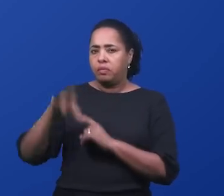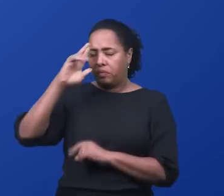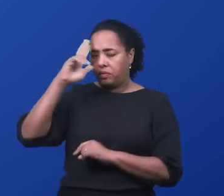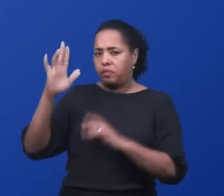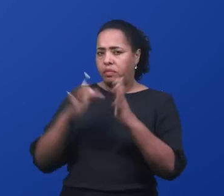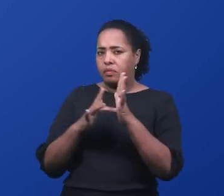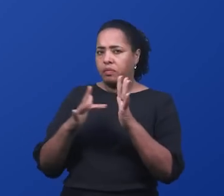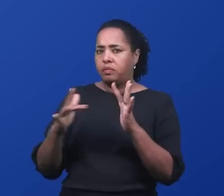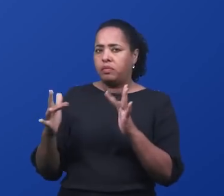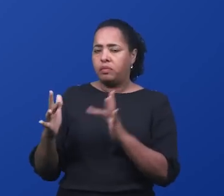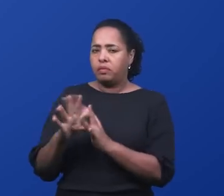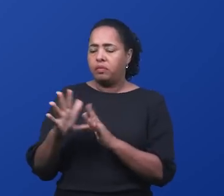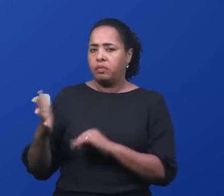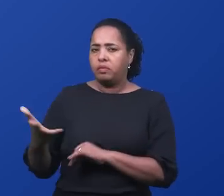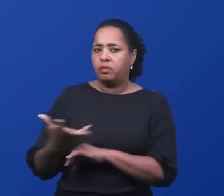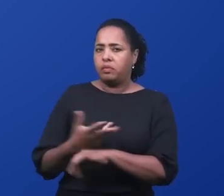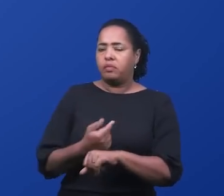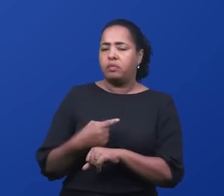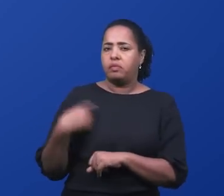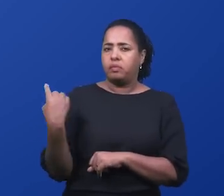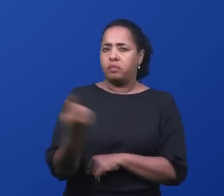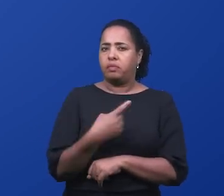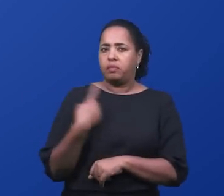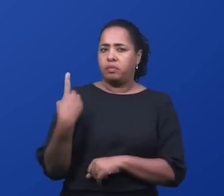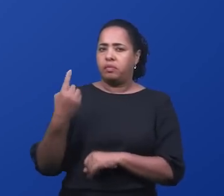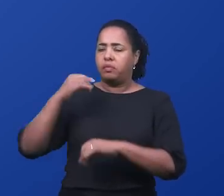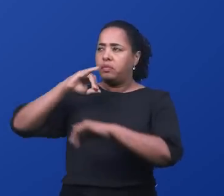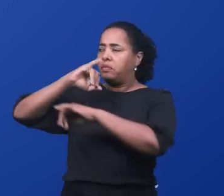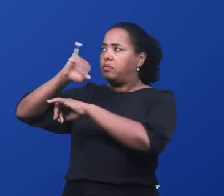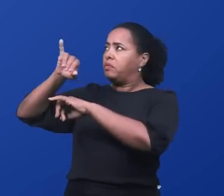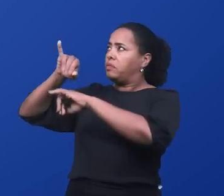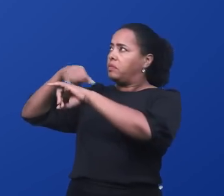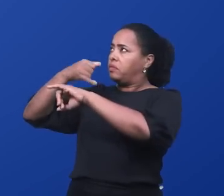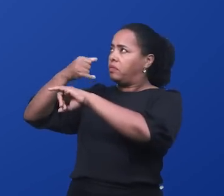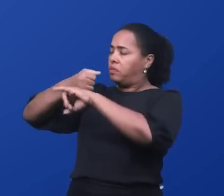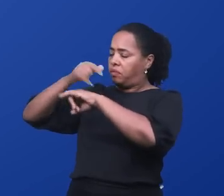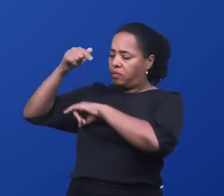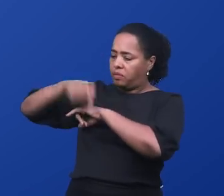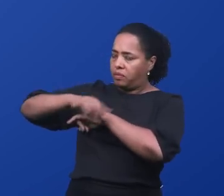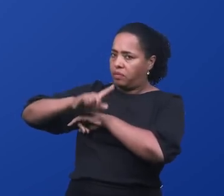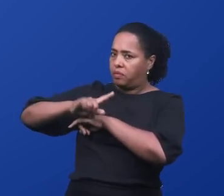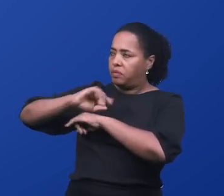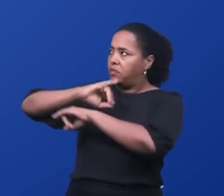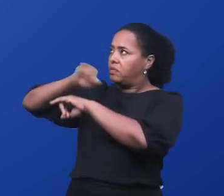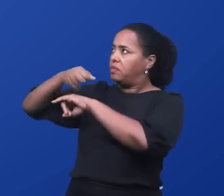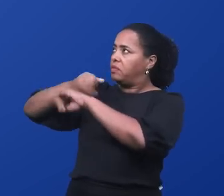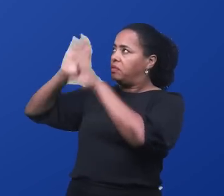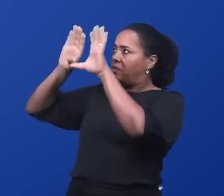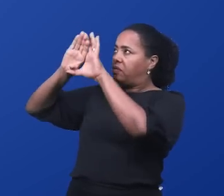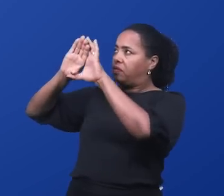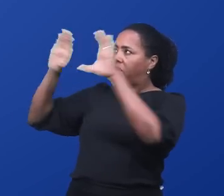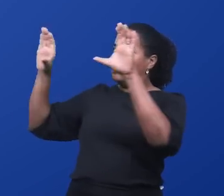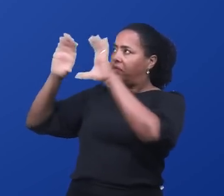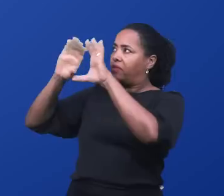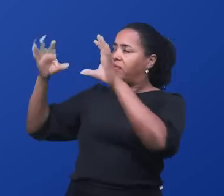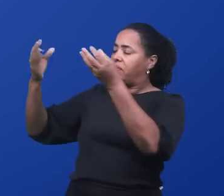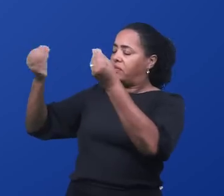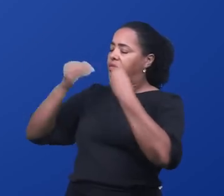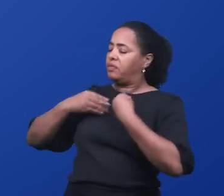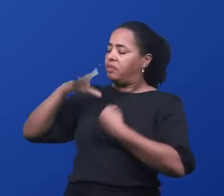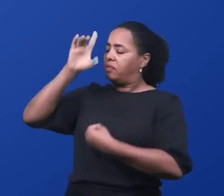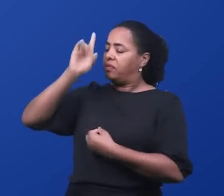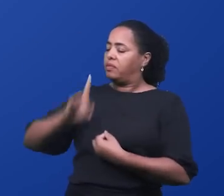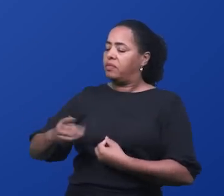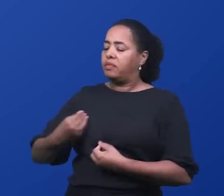Senhor Jesus, ele conquistou para nós a Jerusalém, não terrena, mas a Jerusalém celestial, nos dando